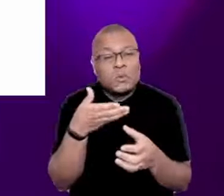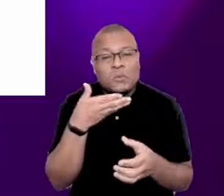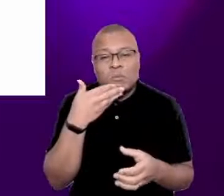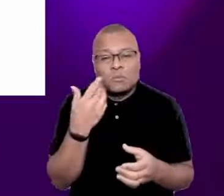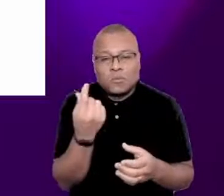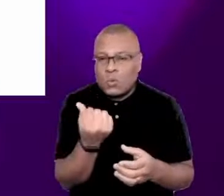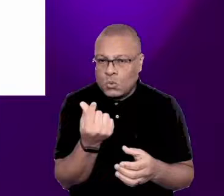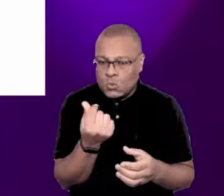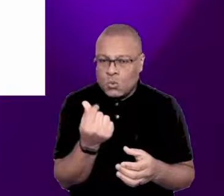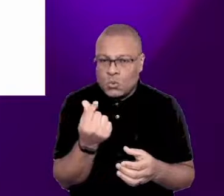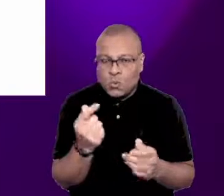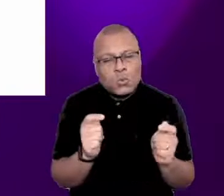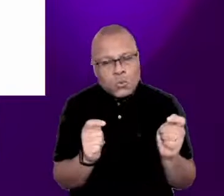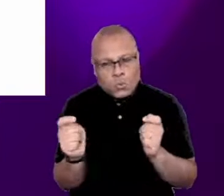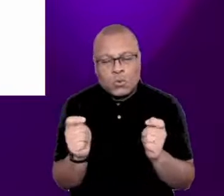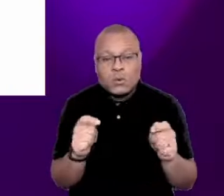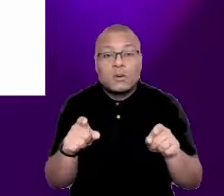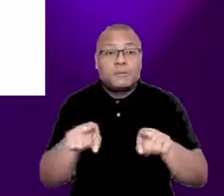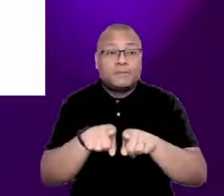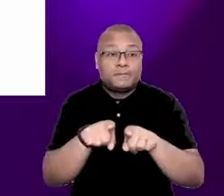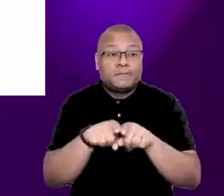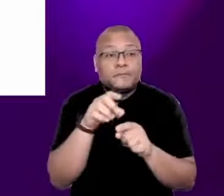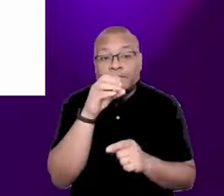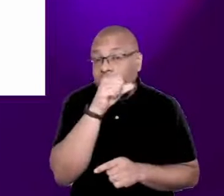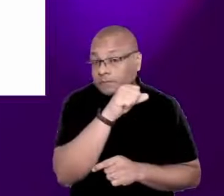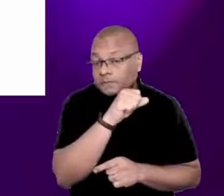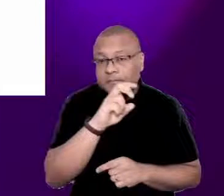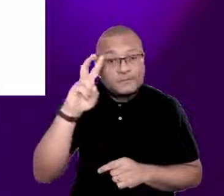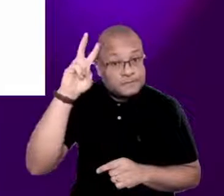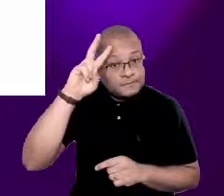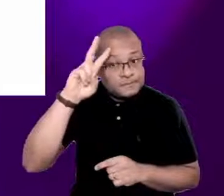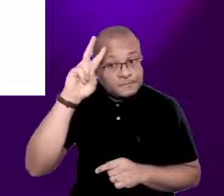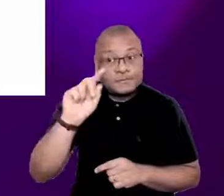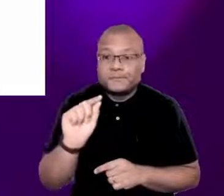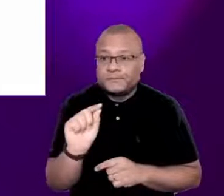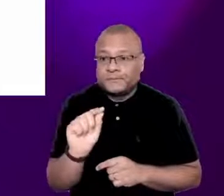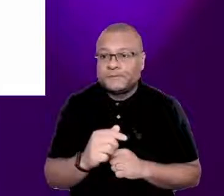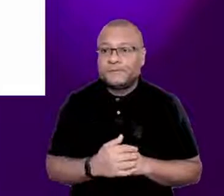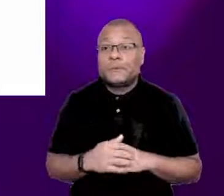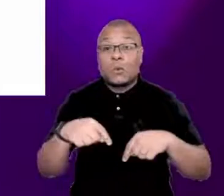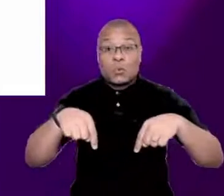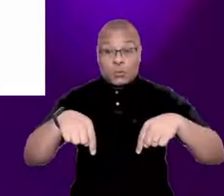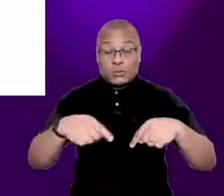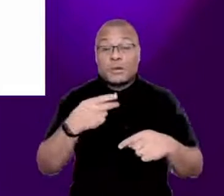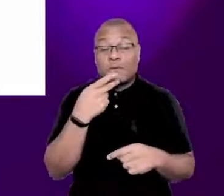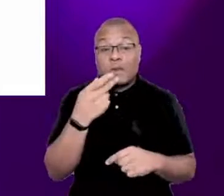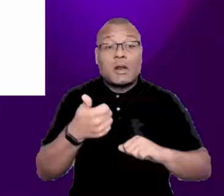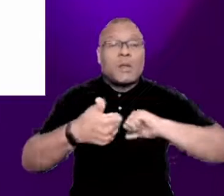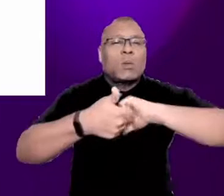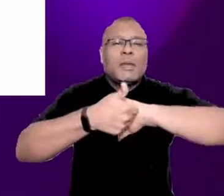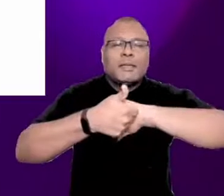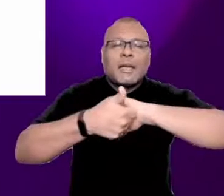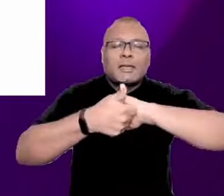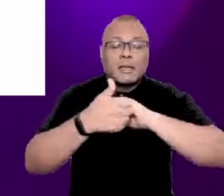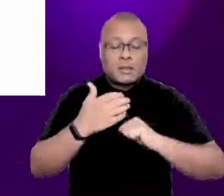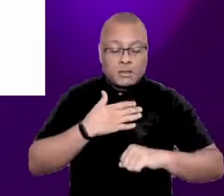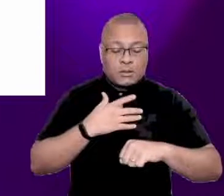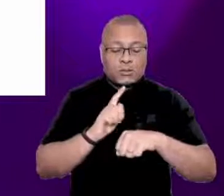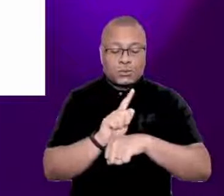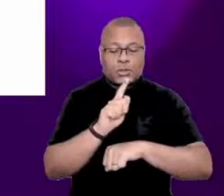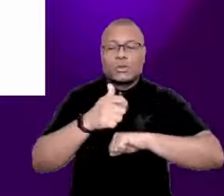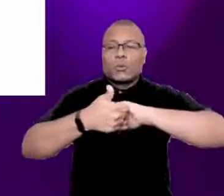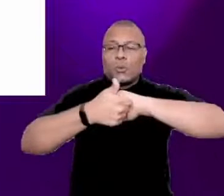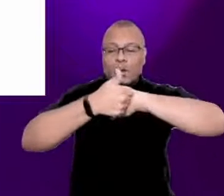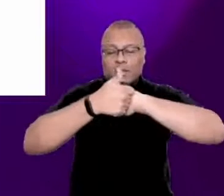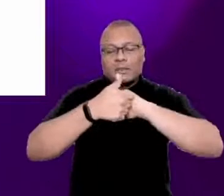custo. Mas a gente também, só rapidamente, lembrar que hoje a gente fala de qualidade, né? Eu sou gerente de qualidade, que